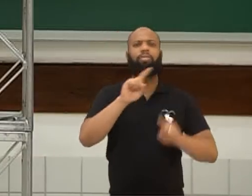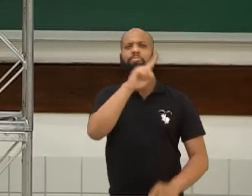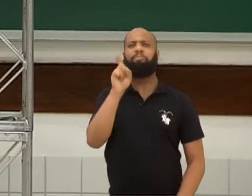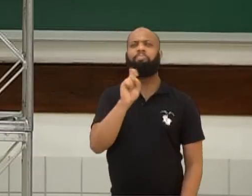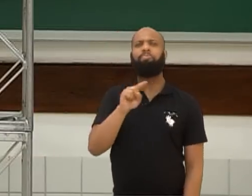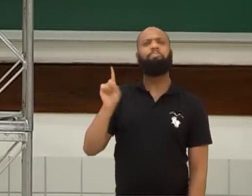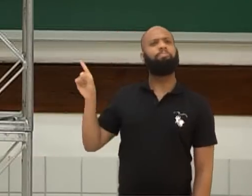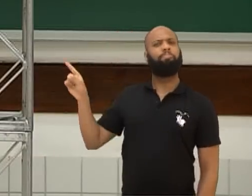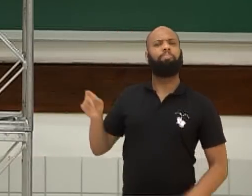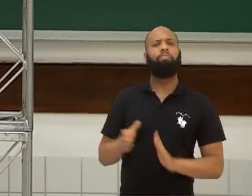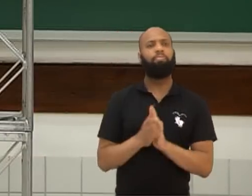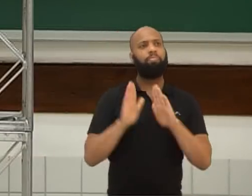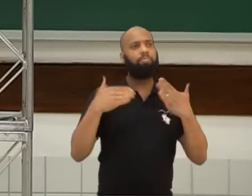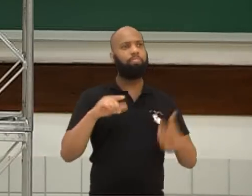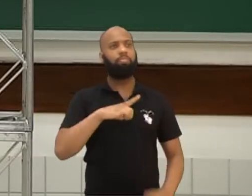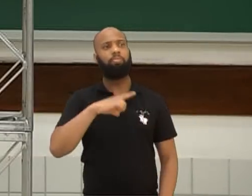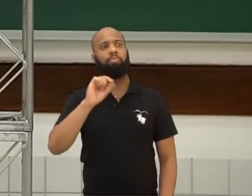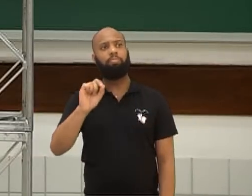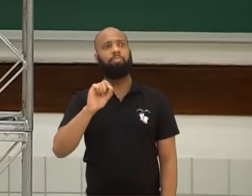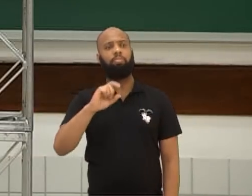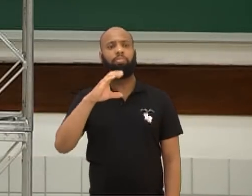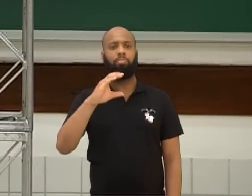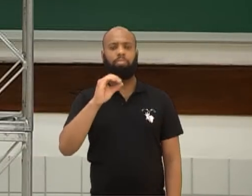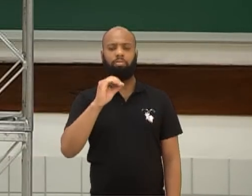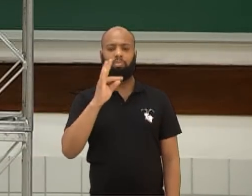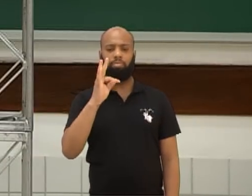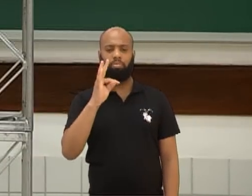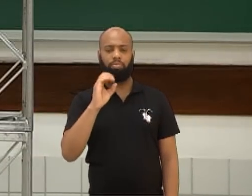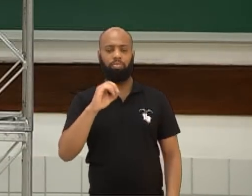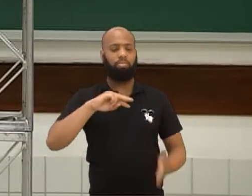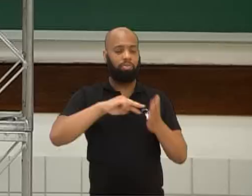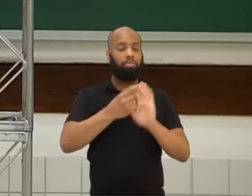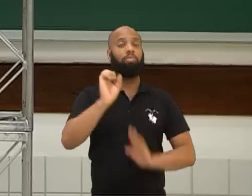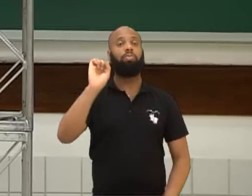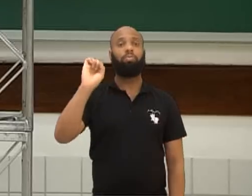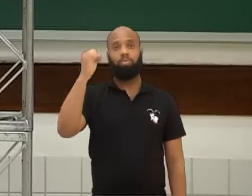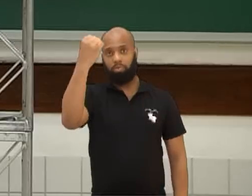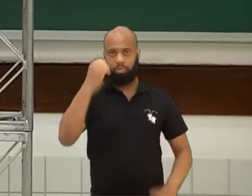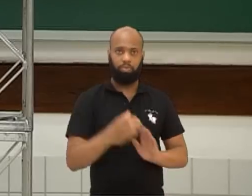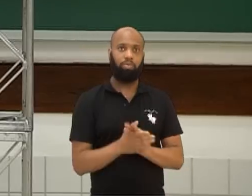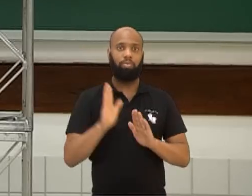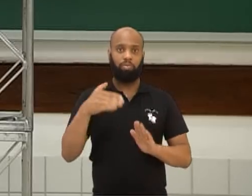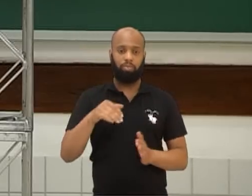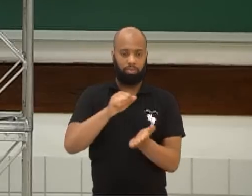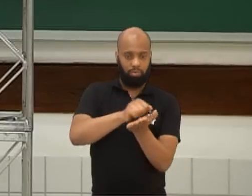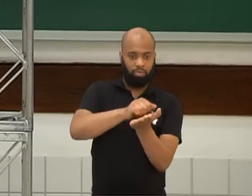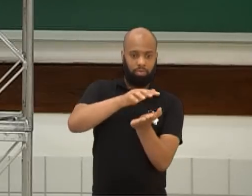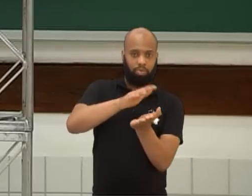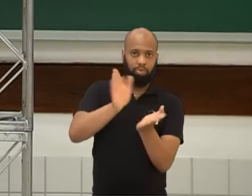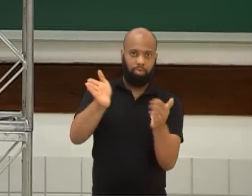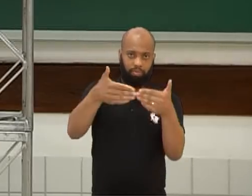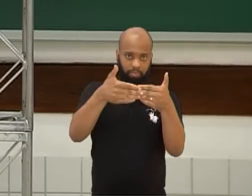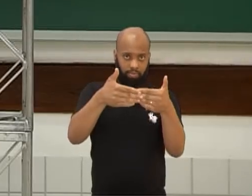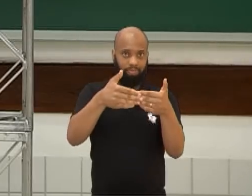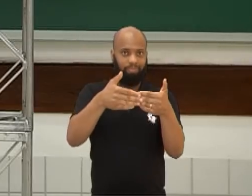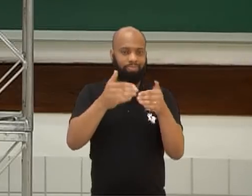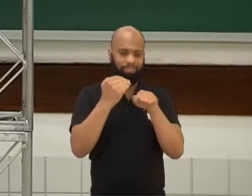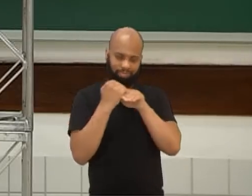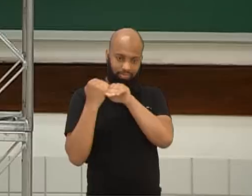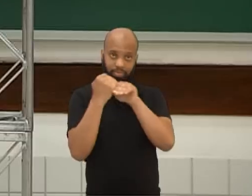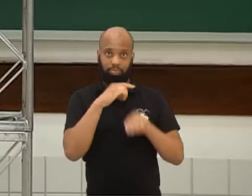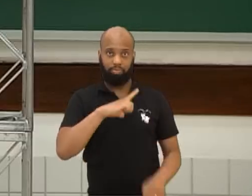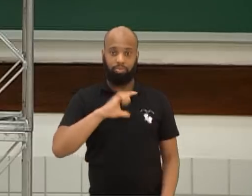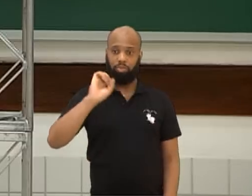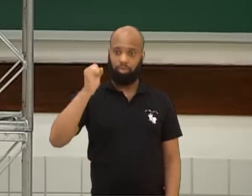octógono? Octógono é octo, quer dizer 8. Então, é um polígono que tem 8 lados